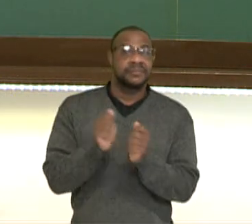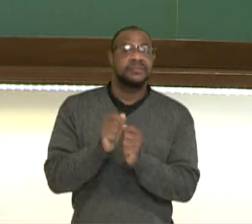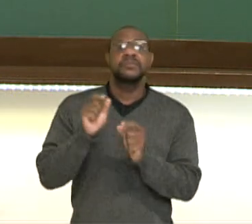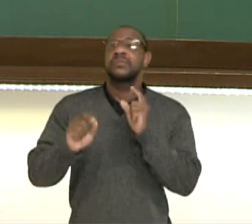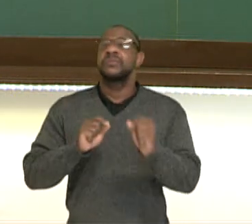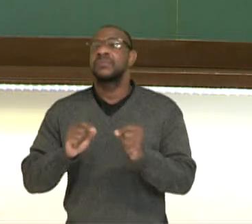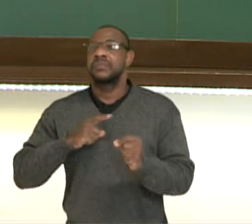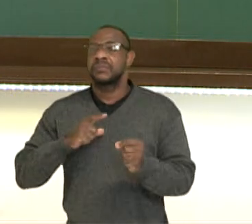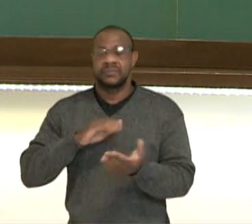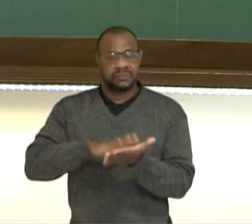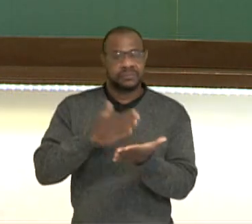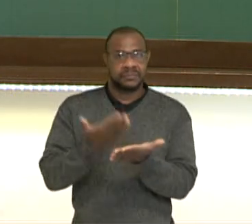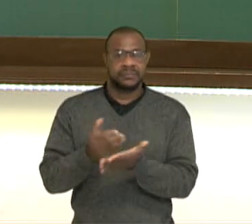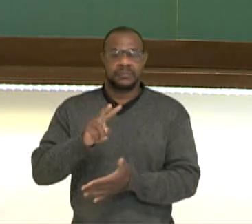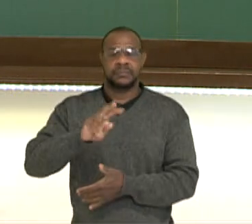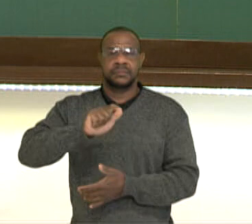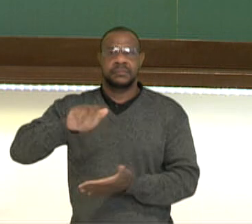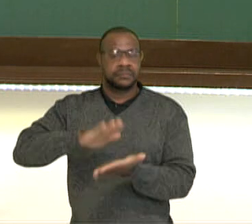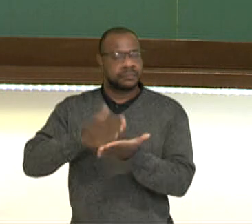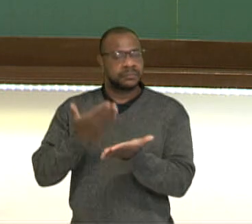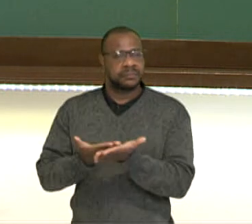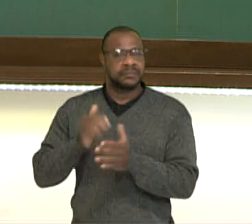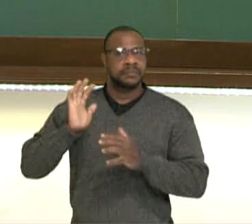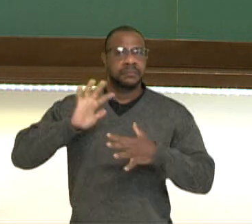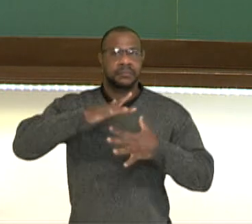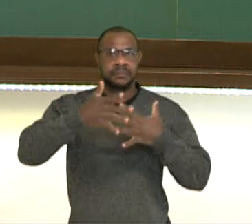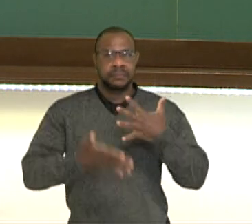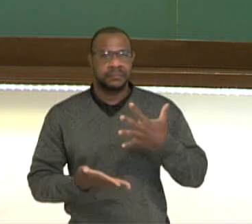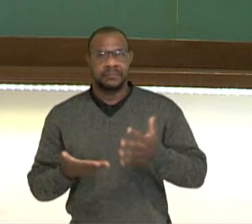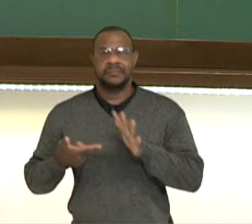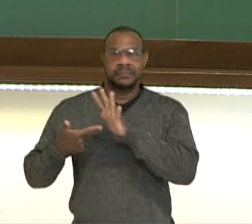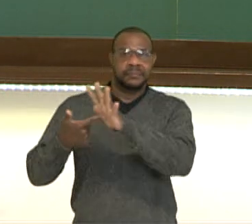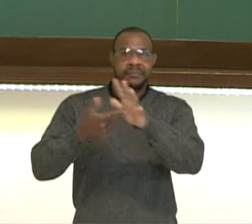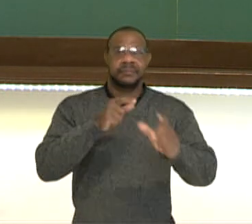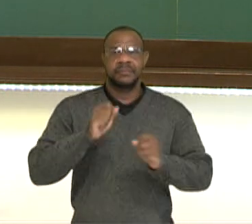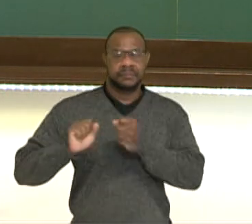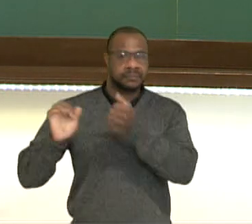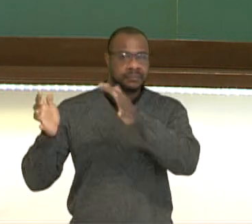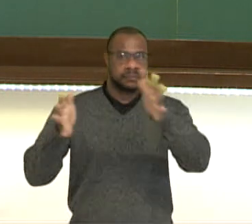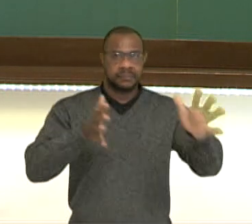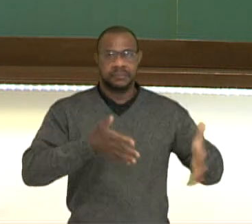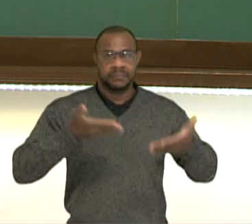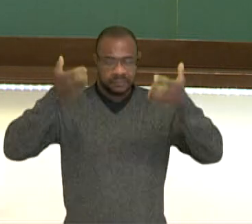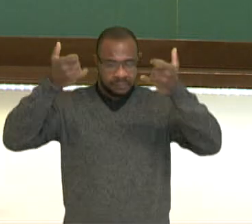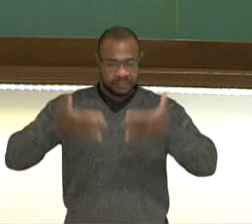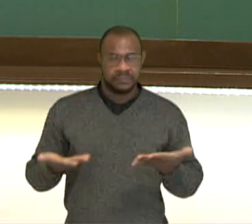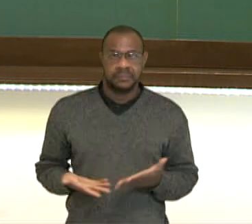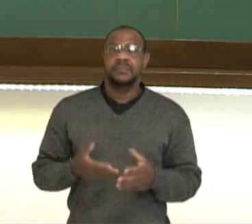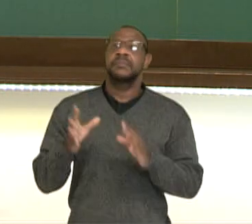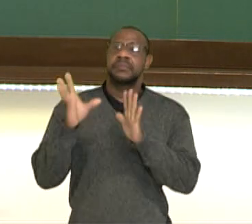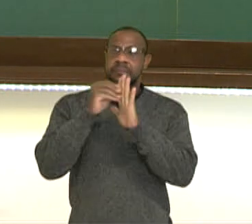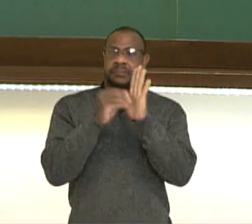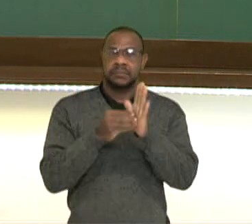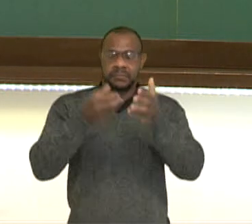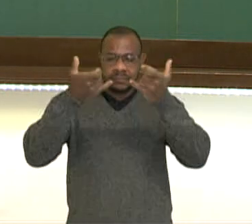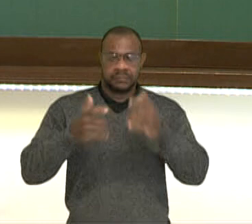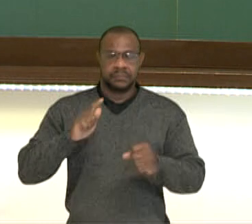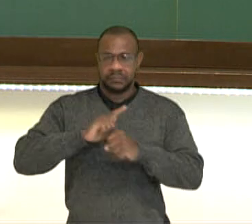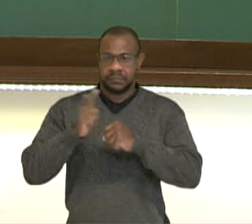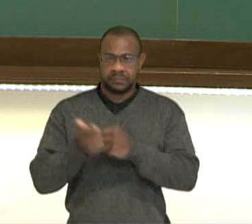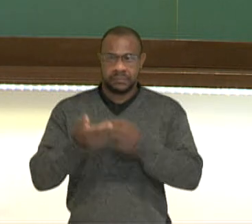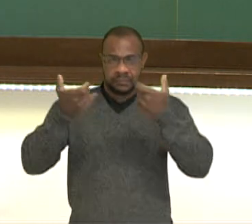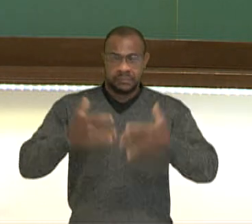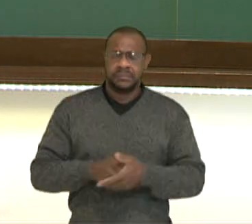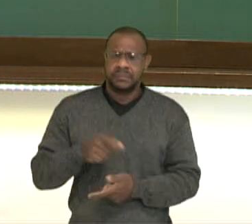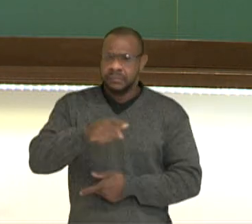comigo temos a presença do Val, nosso intérprete de Libras, que estará levando para você, estudante surdo, um pouco da nossa aula de Geografia. E você